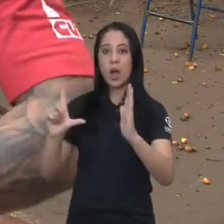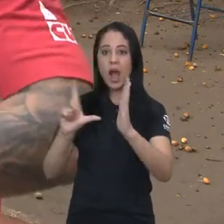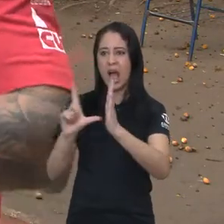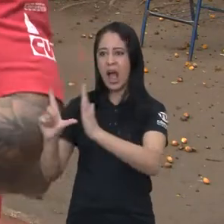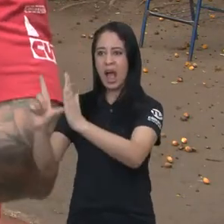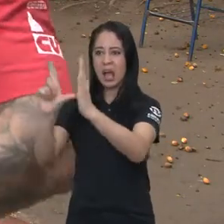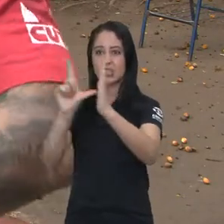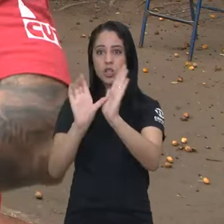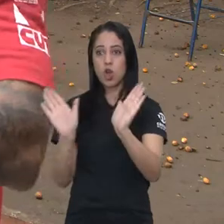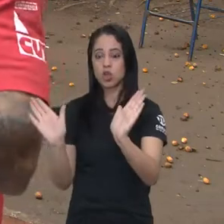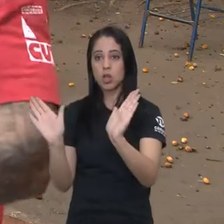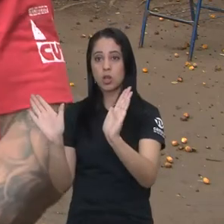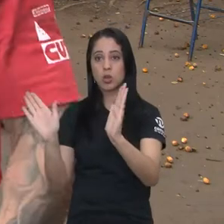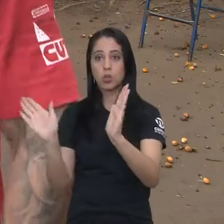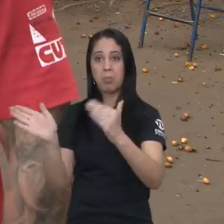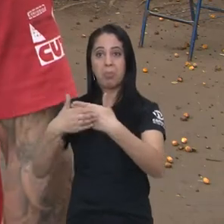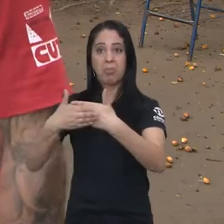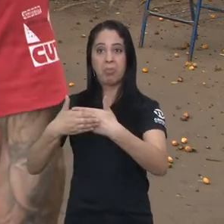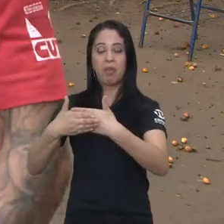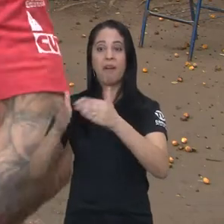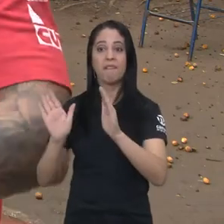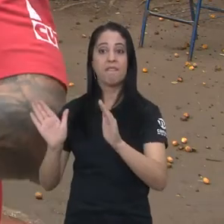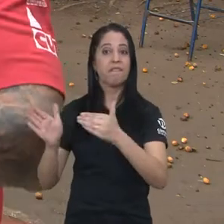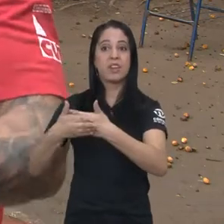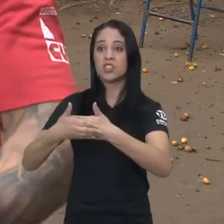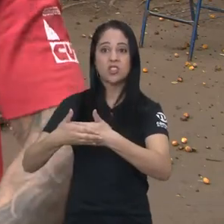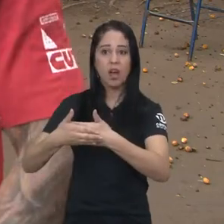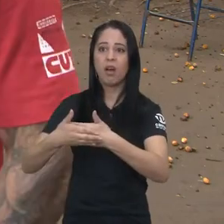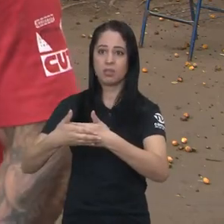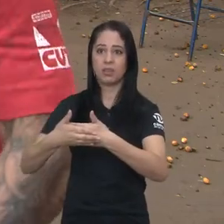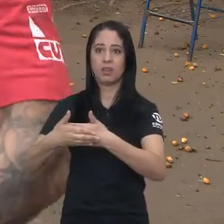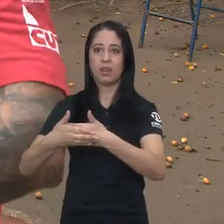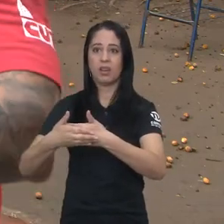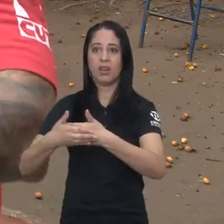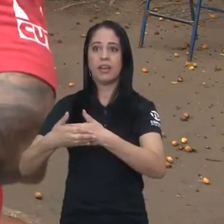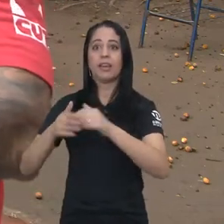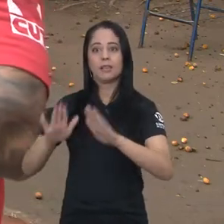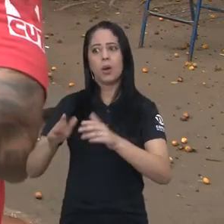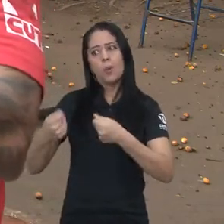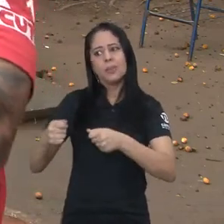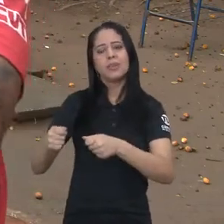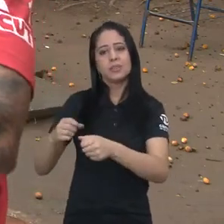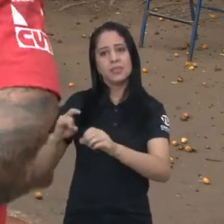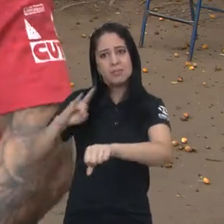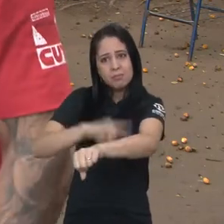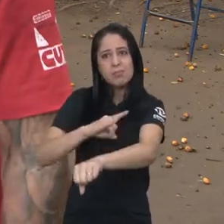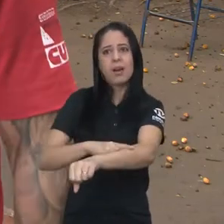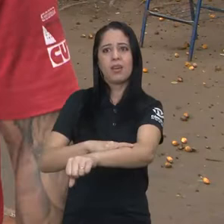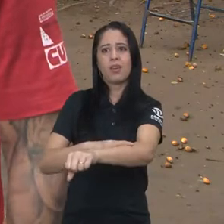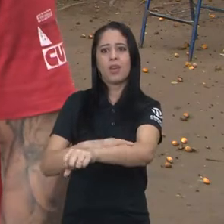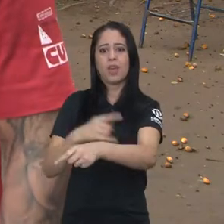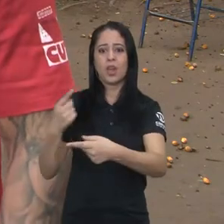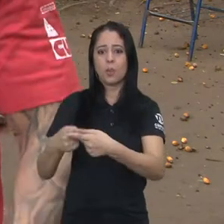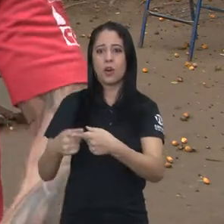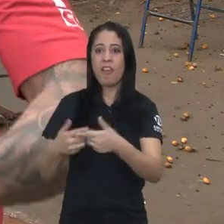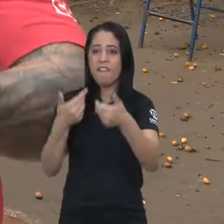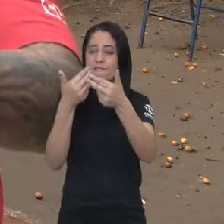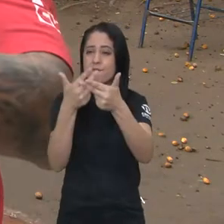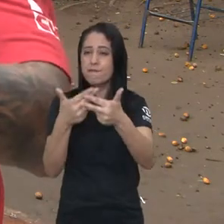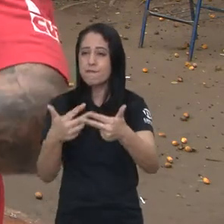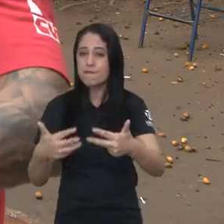que não tem local não tem estabelecimento que tá aberto né Ah tá ajudando esse trabalhador